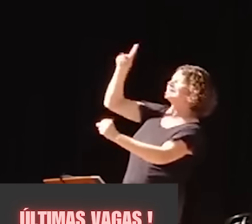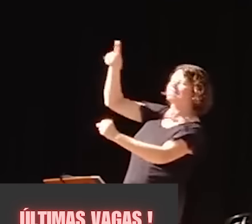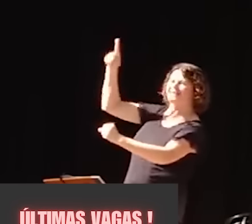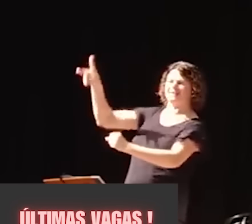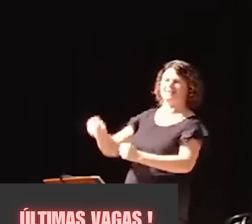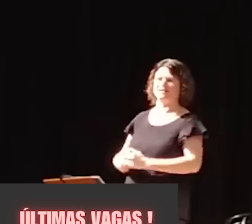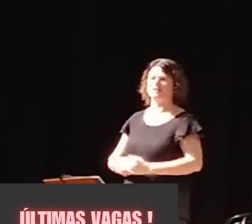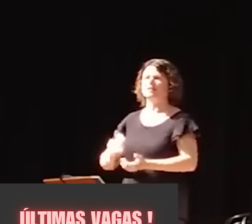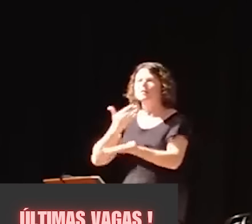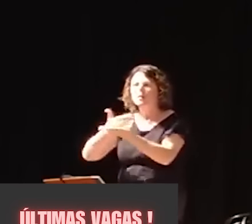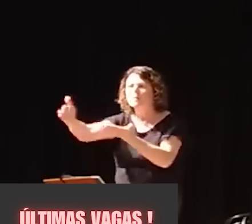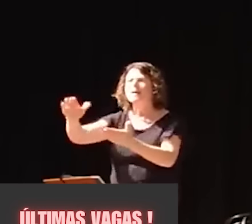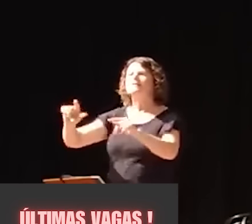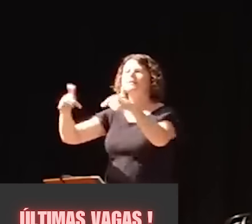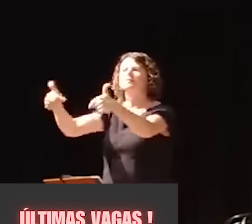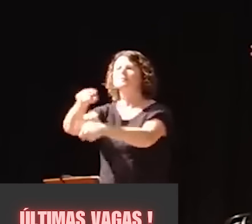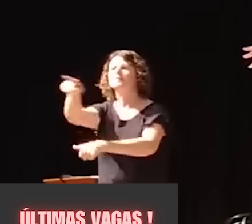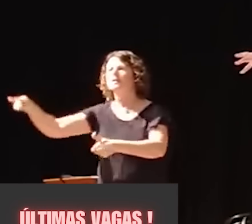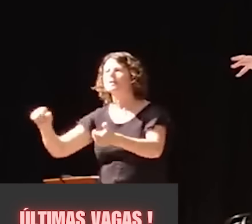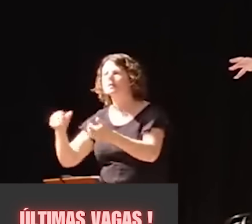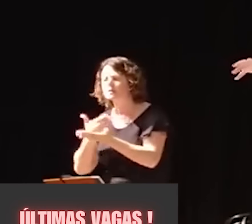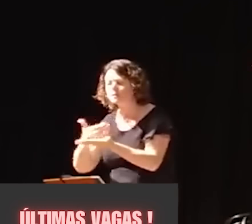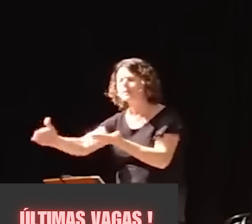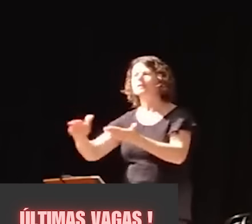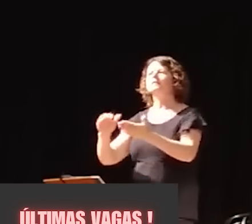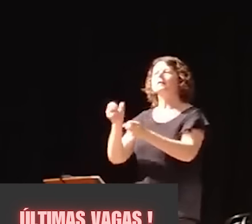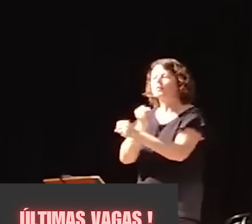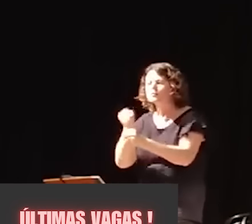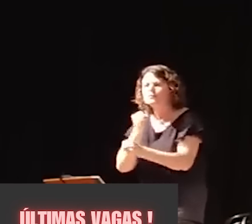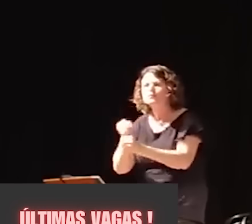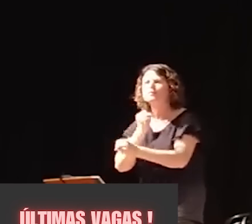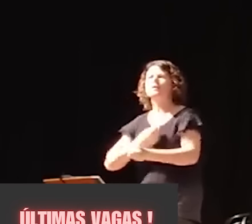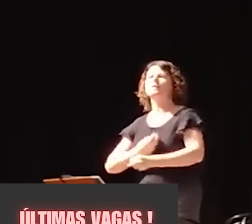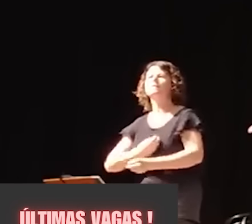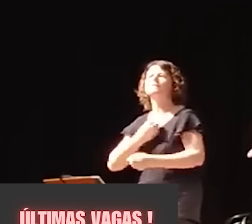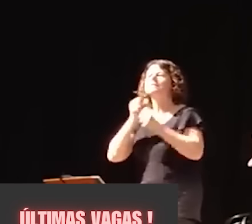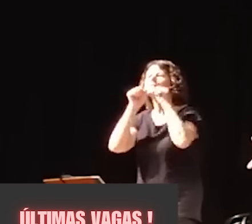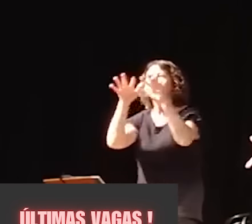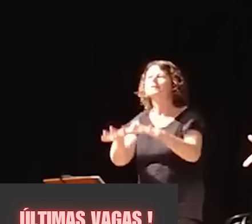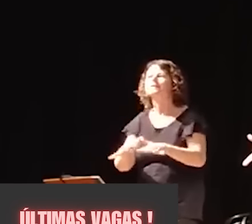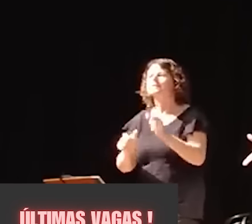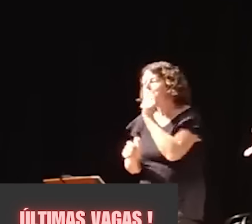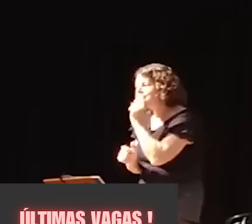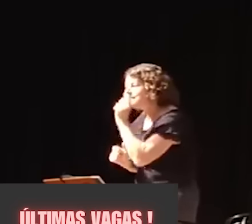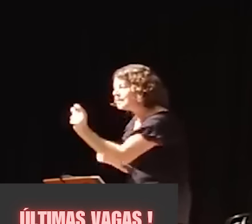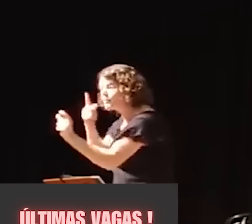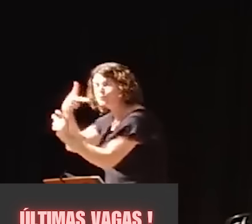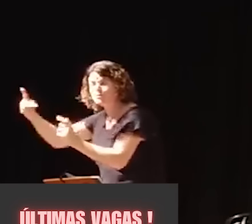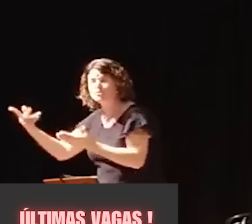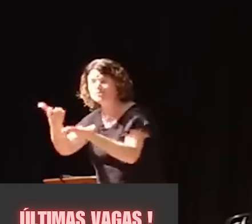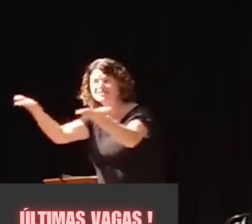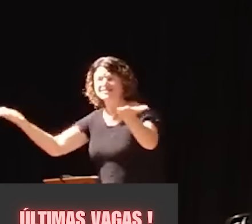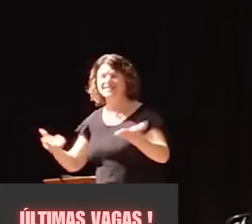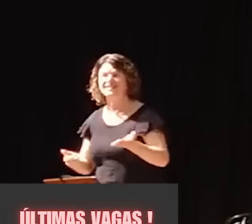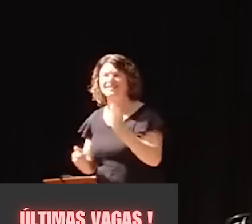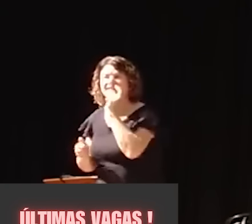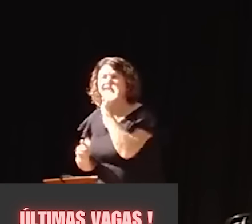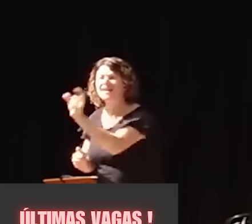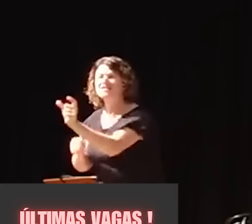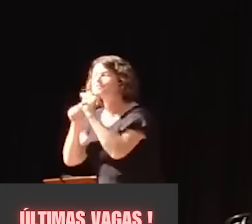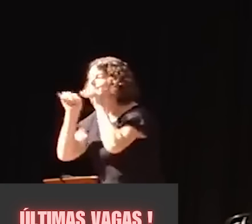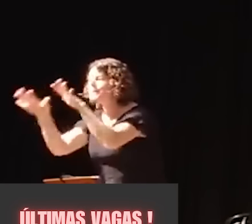bênção liberando com a autoridade da sua mão pal profetiza libera uma palavra de